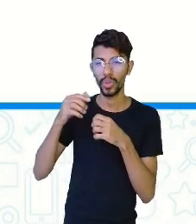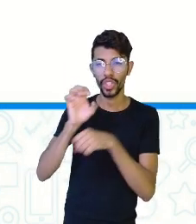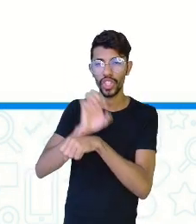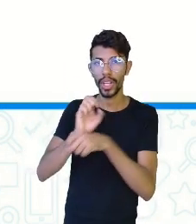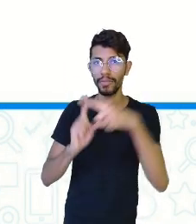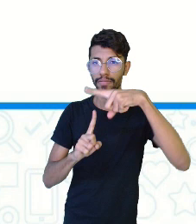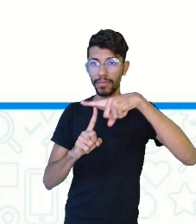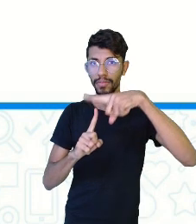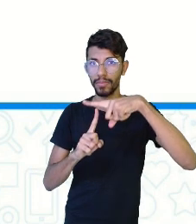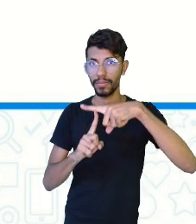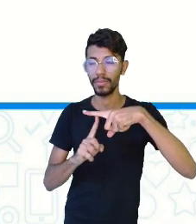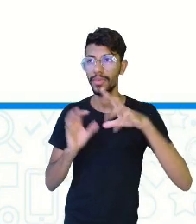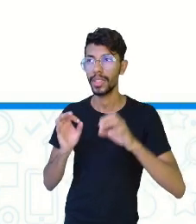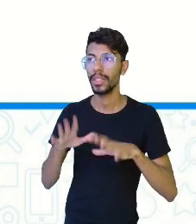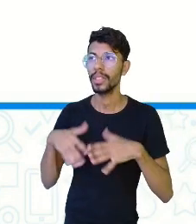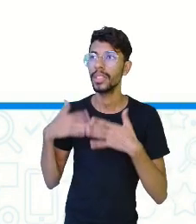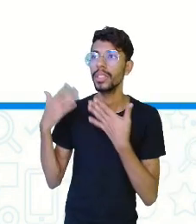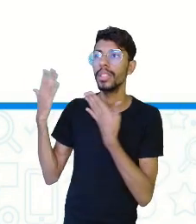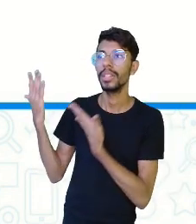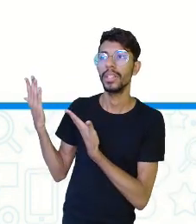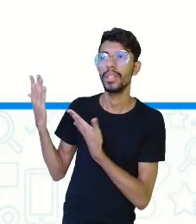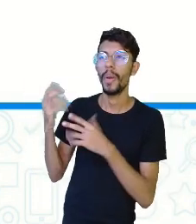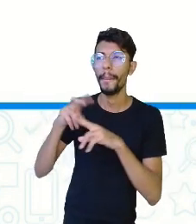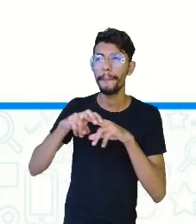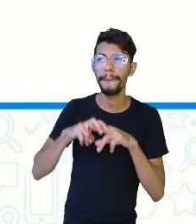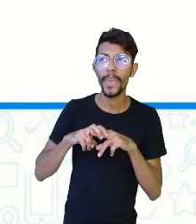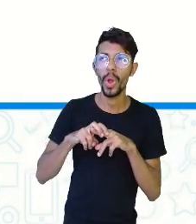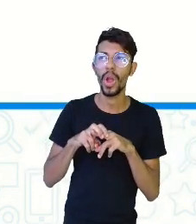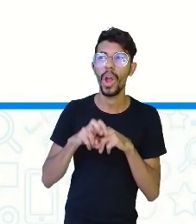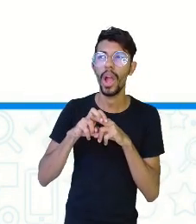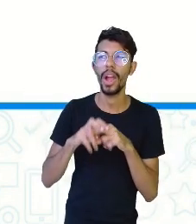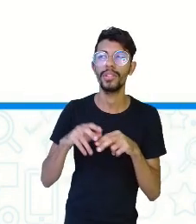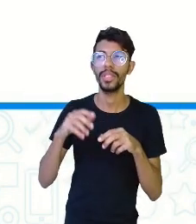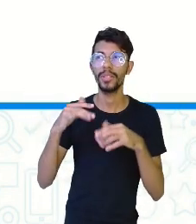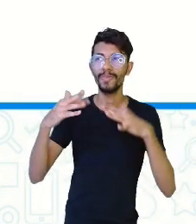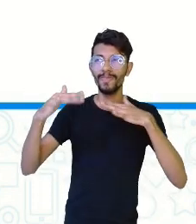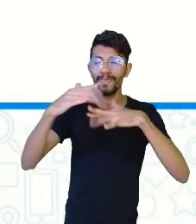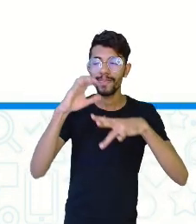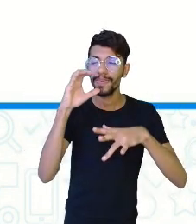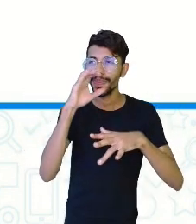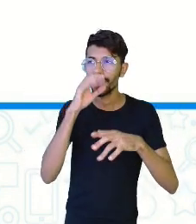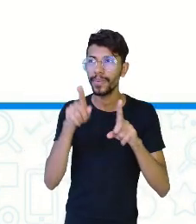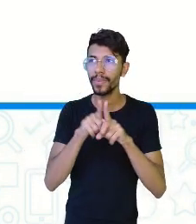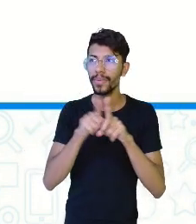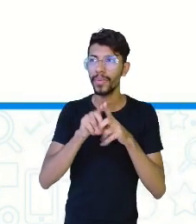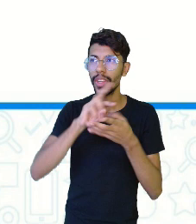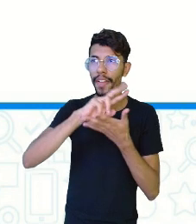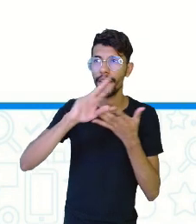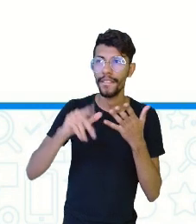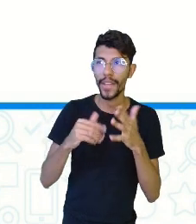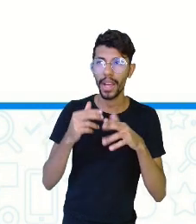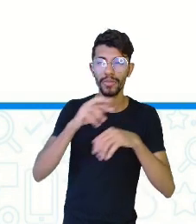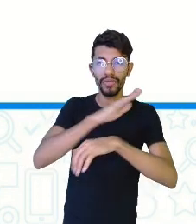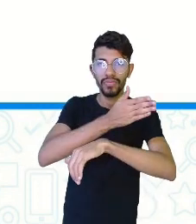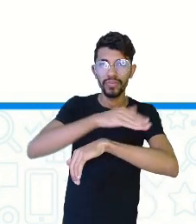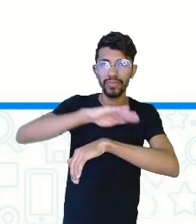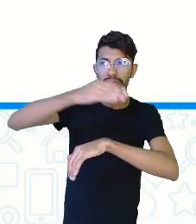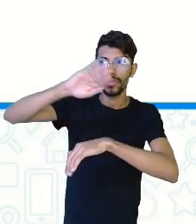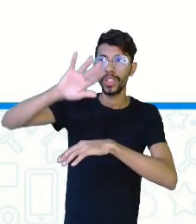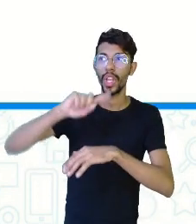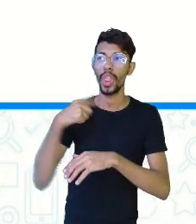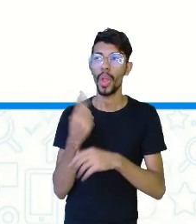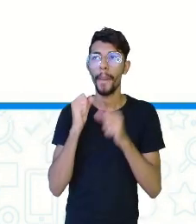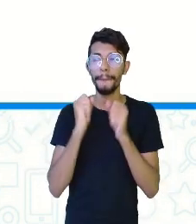Nordeste? Devido ao clima quente e à variação no relevo, podemos encontrar 5 tipos de vegetação